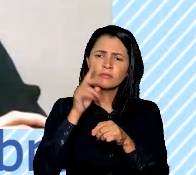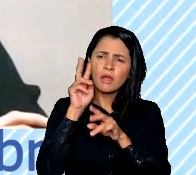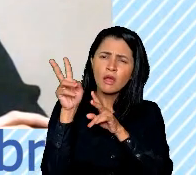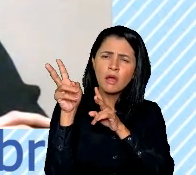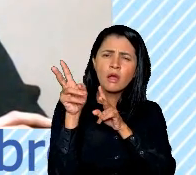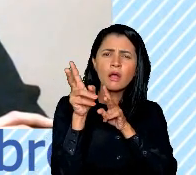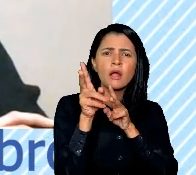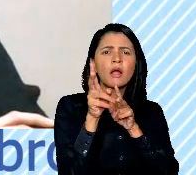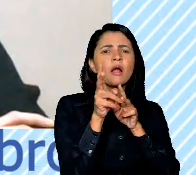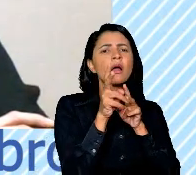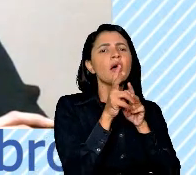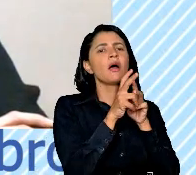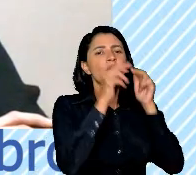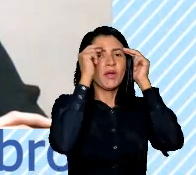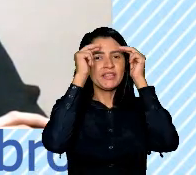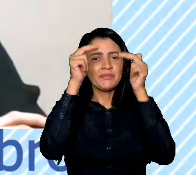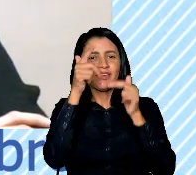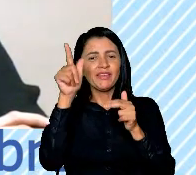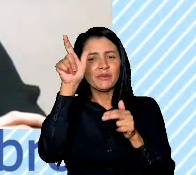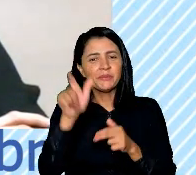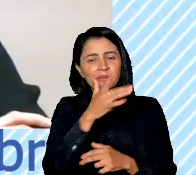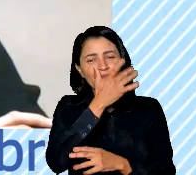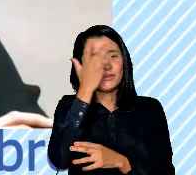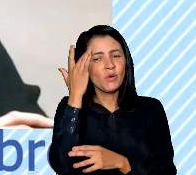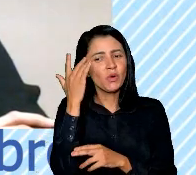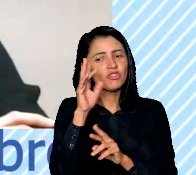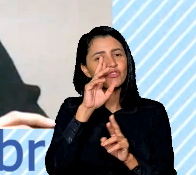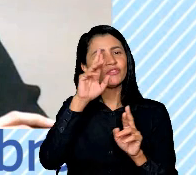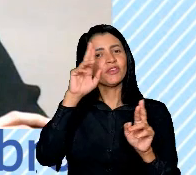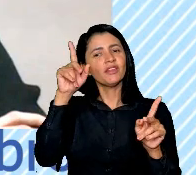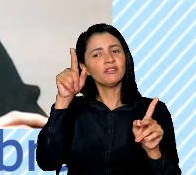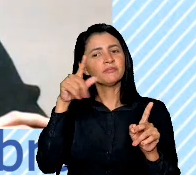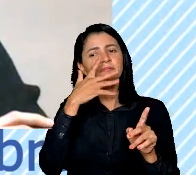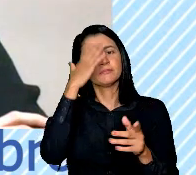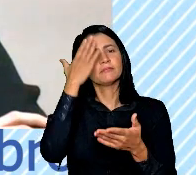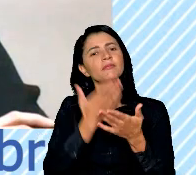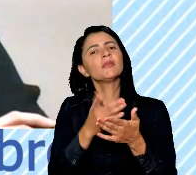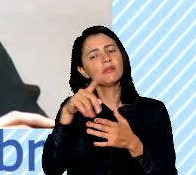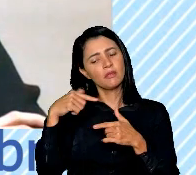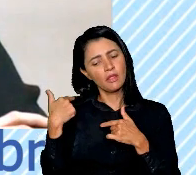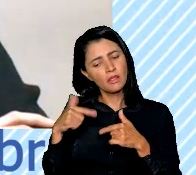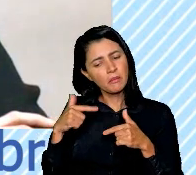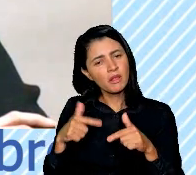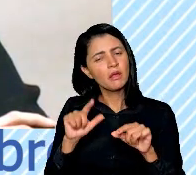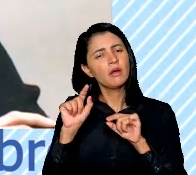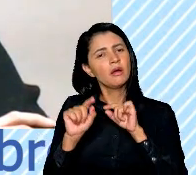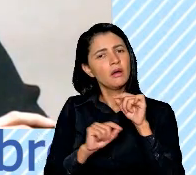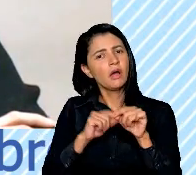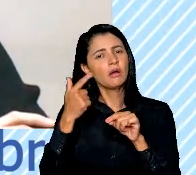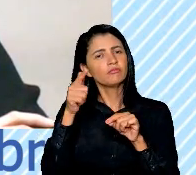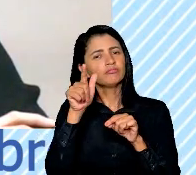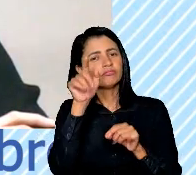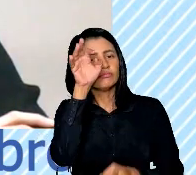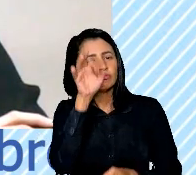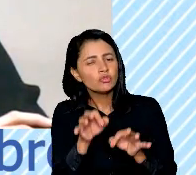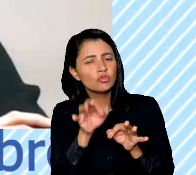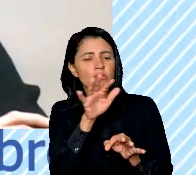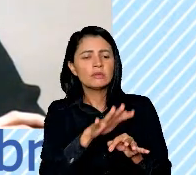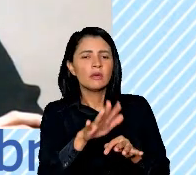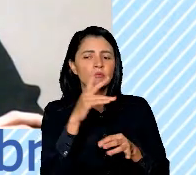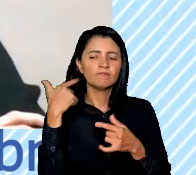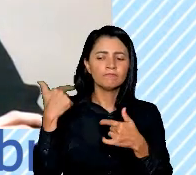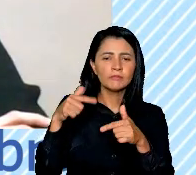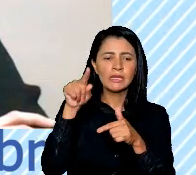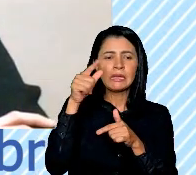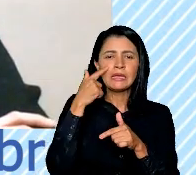questão do respeito ao próximo de outra forma. E eu acho que a gente vem trabalhando, o judiciário vem trabalhando essa questão